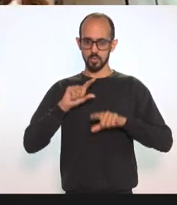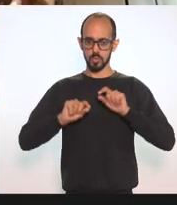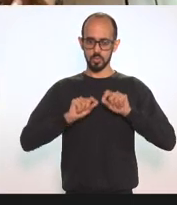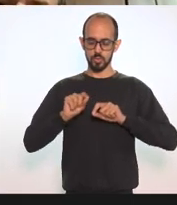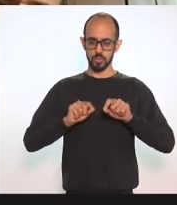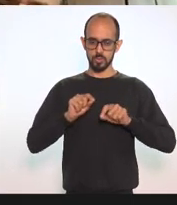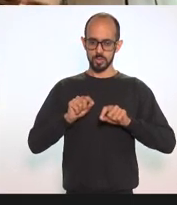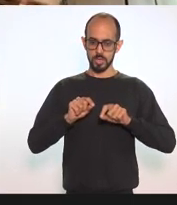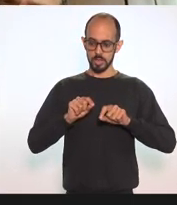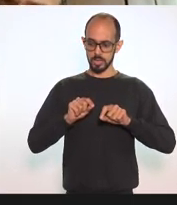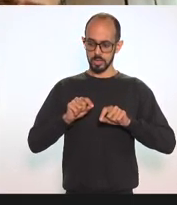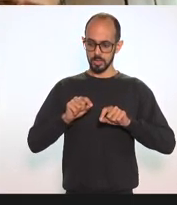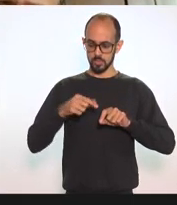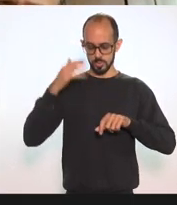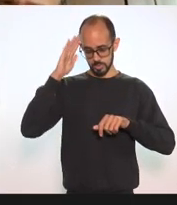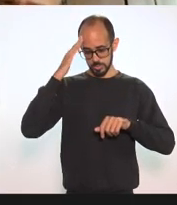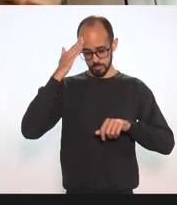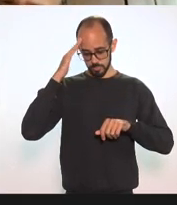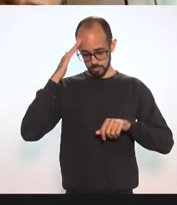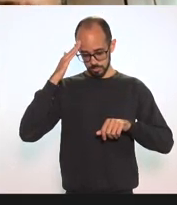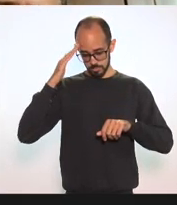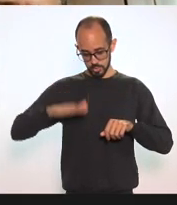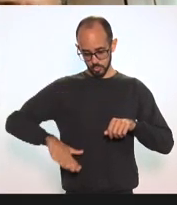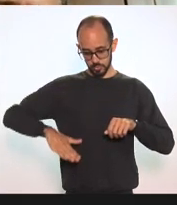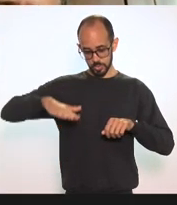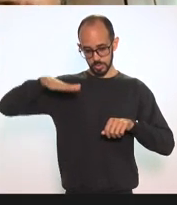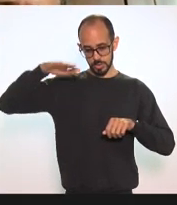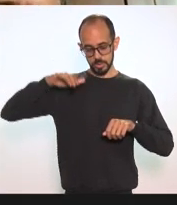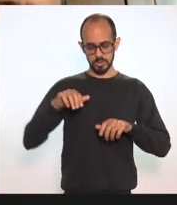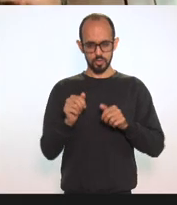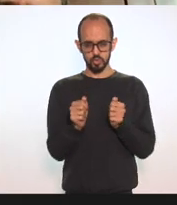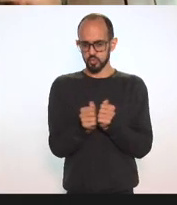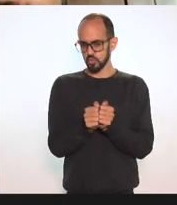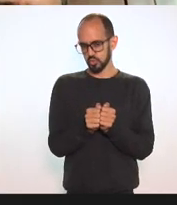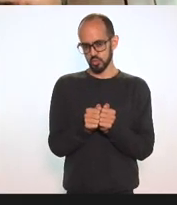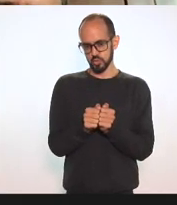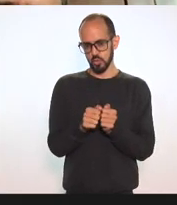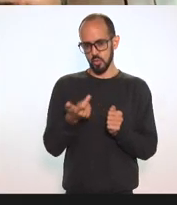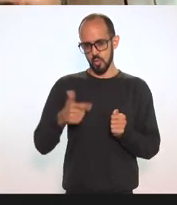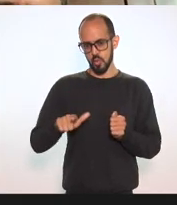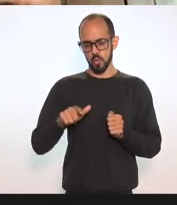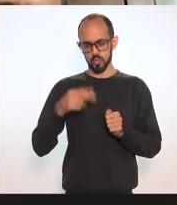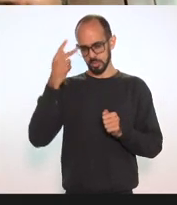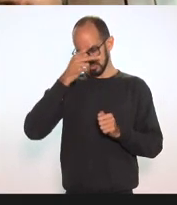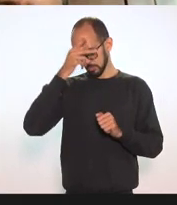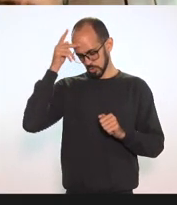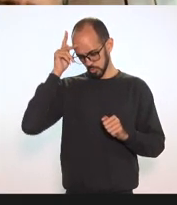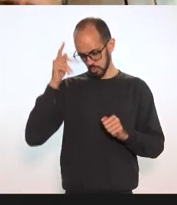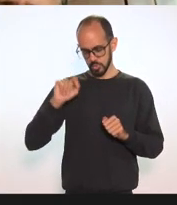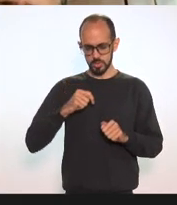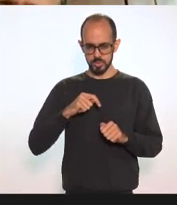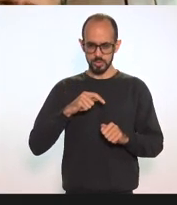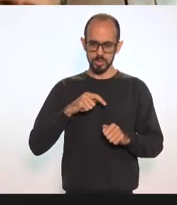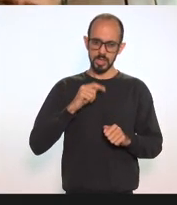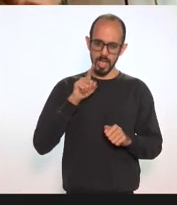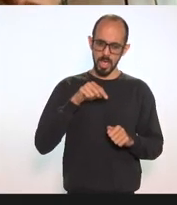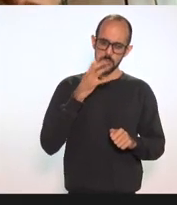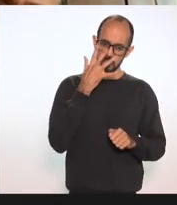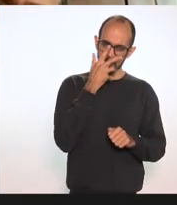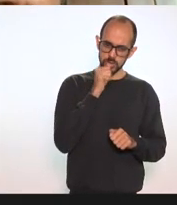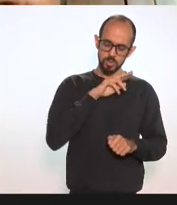fui formada na Missa dos Quilombos, com meu conhecimento, enfim. E era muito bonito, presidente,